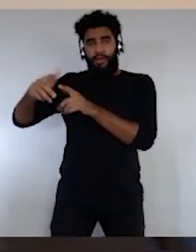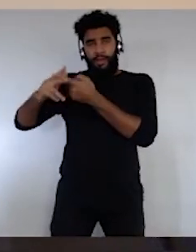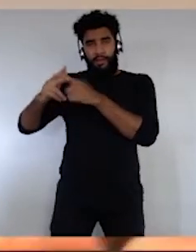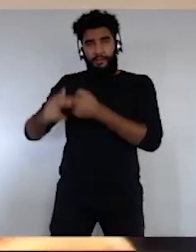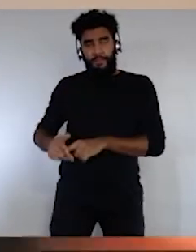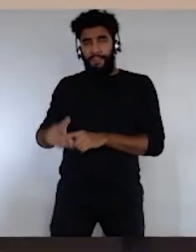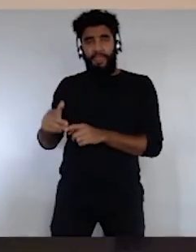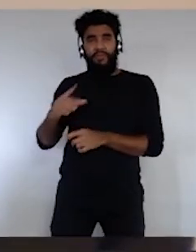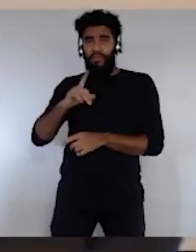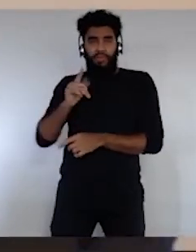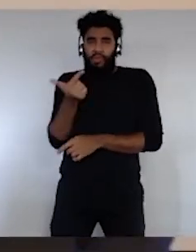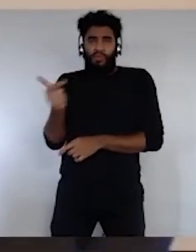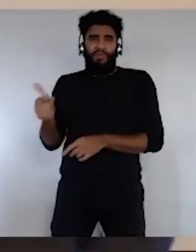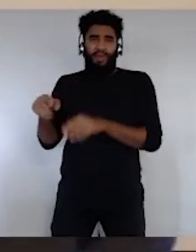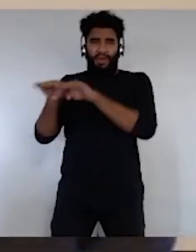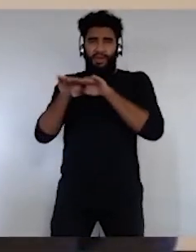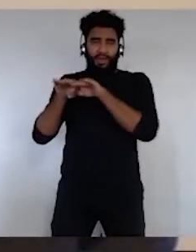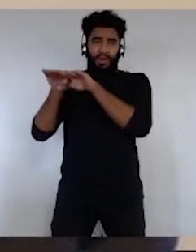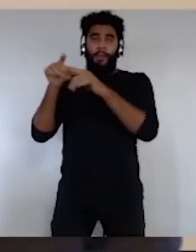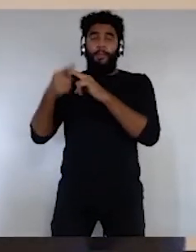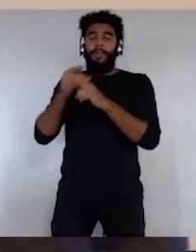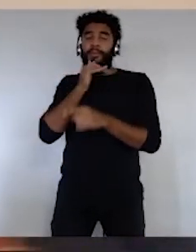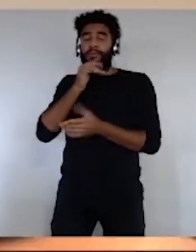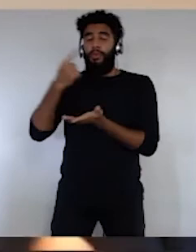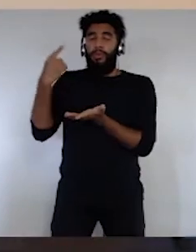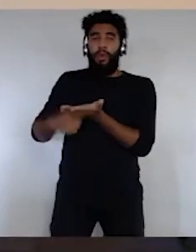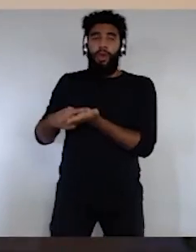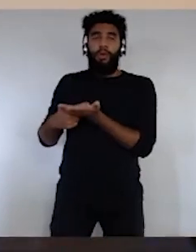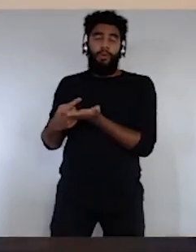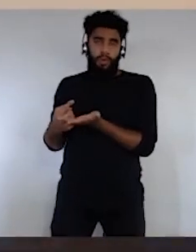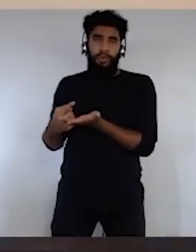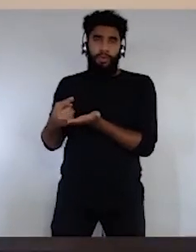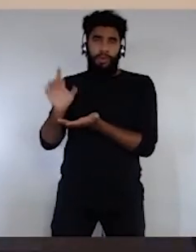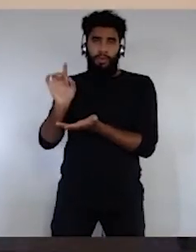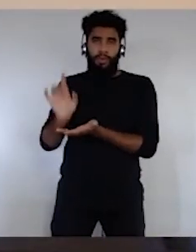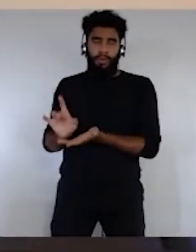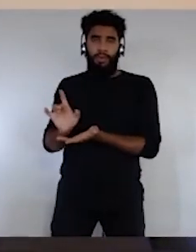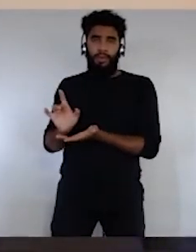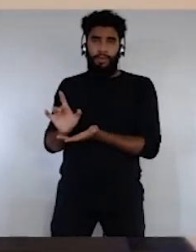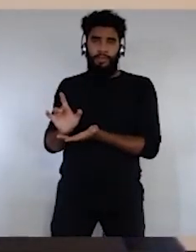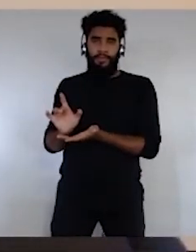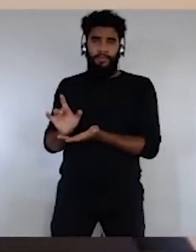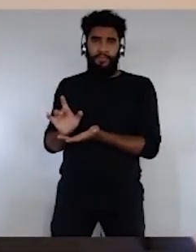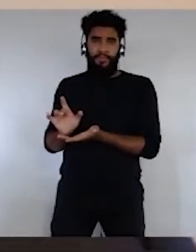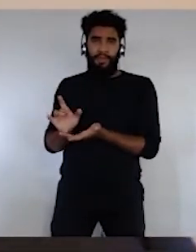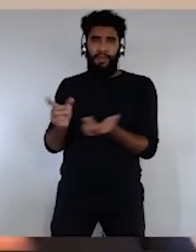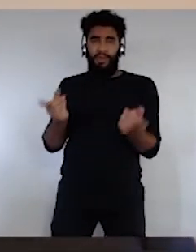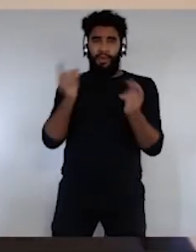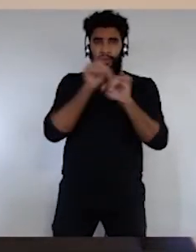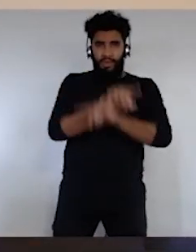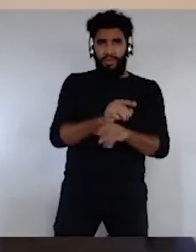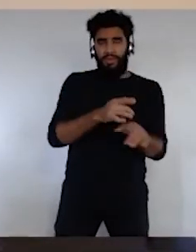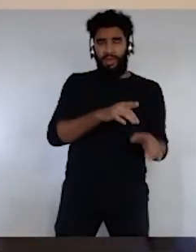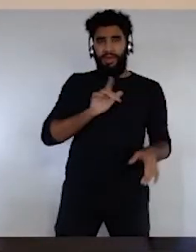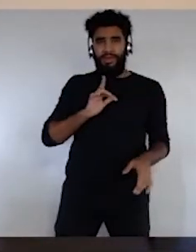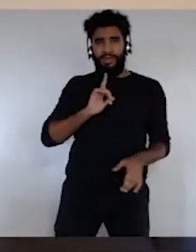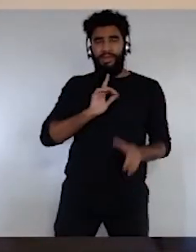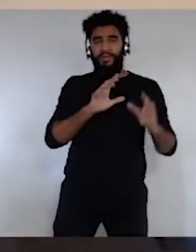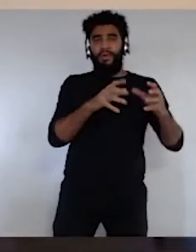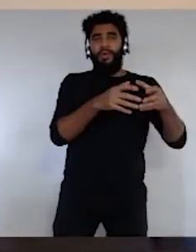assunto, fez propostas sobre o assunto, e nós, assim que mexemos com esse assunto, entendemos que